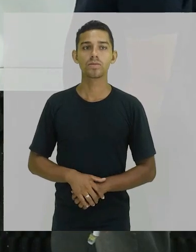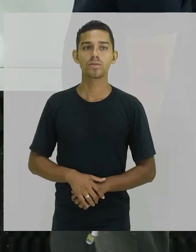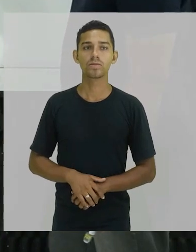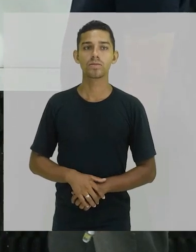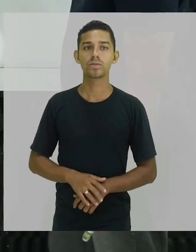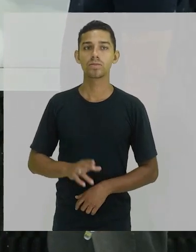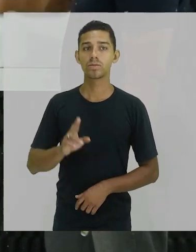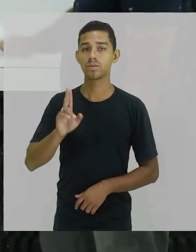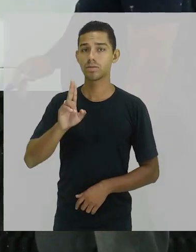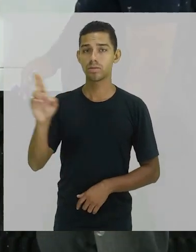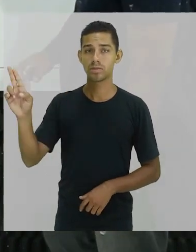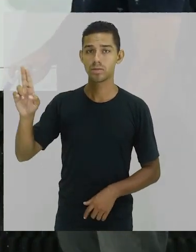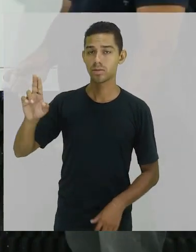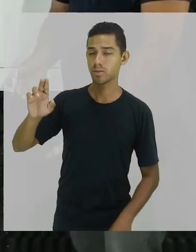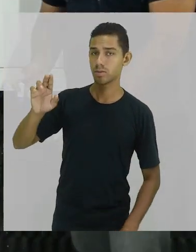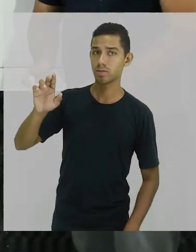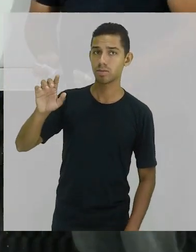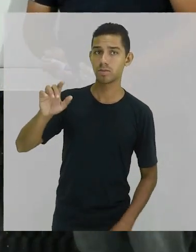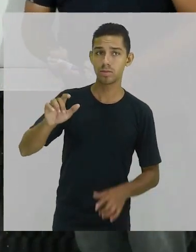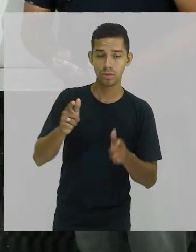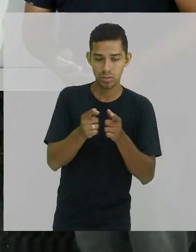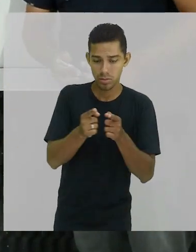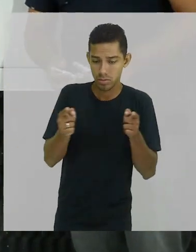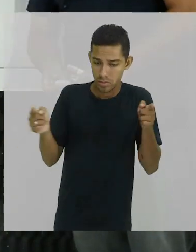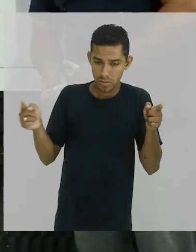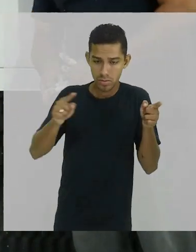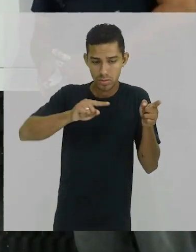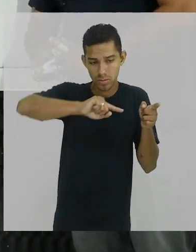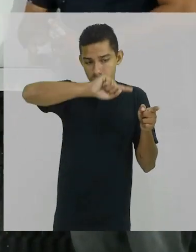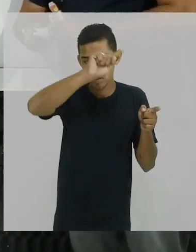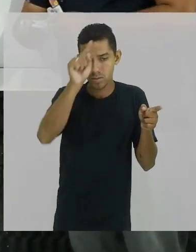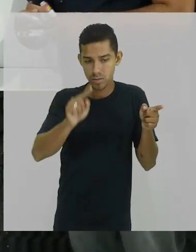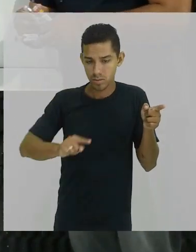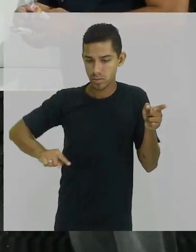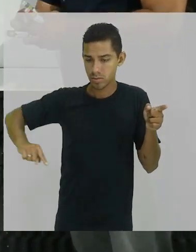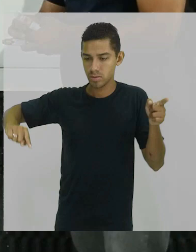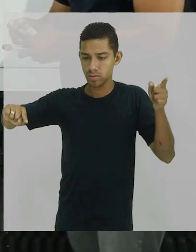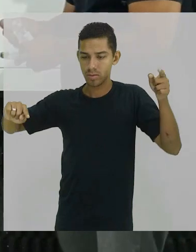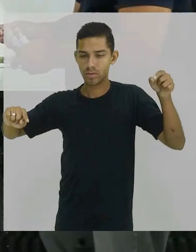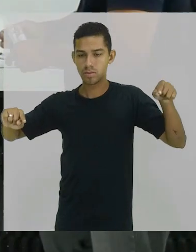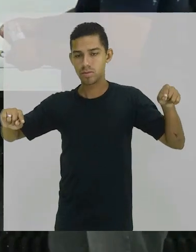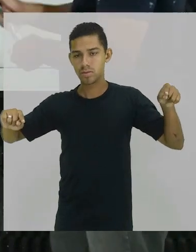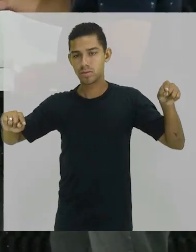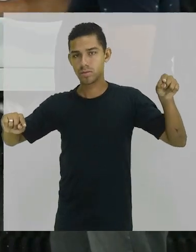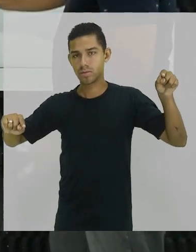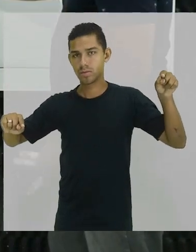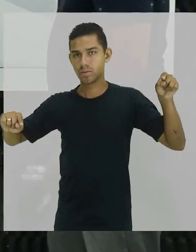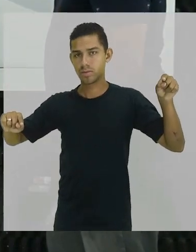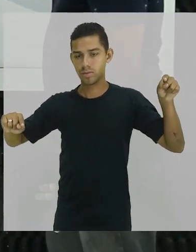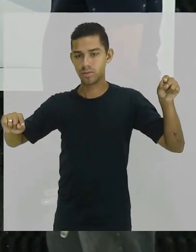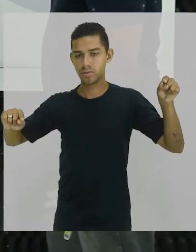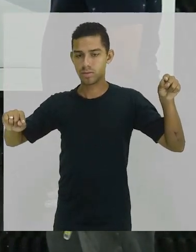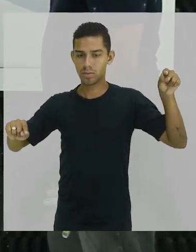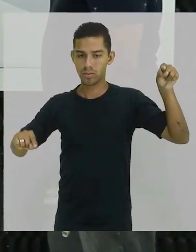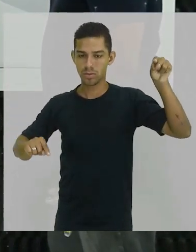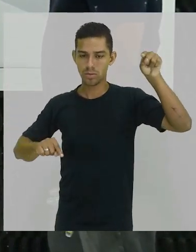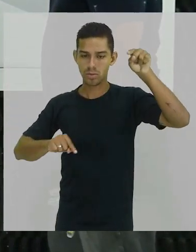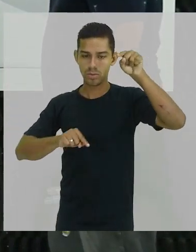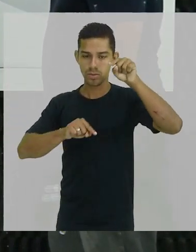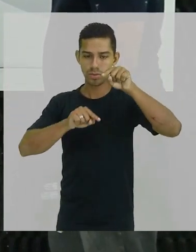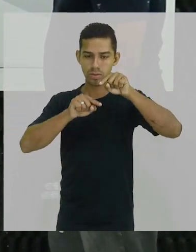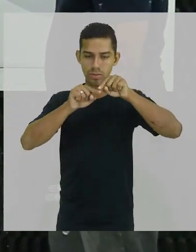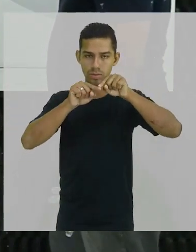é o que nós chamamos de comprimento de onda, que é o tamanho da onda. Pode ser calculado também, né, pela